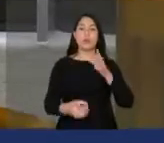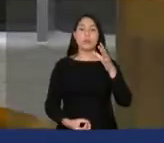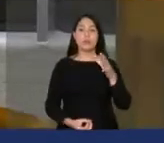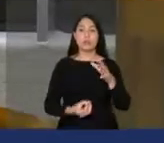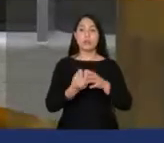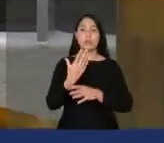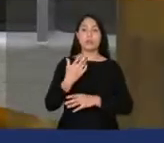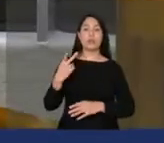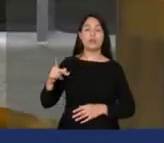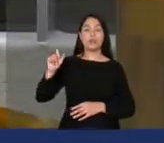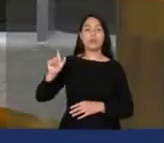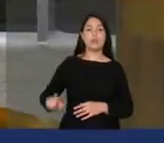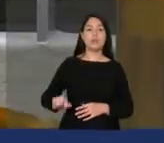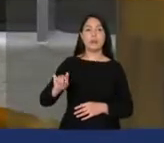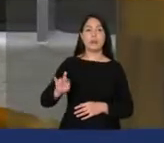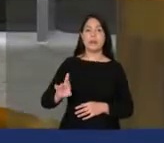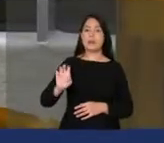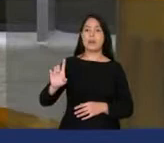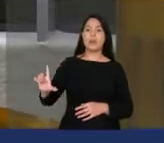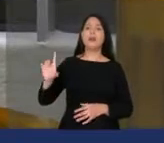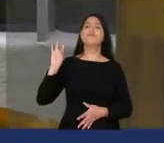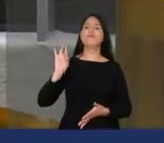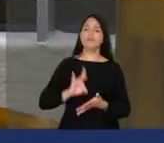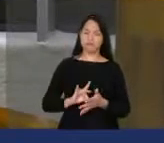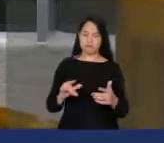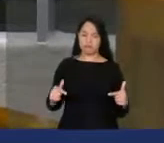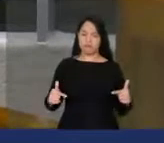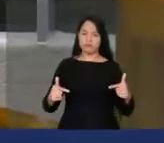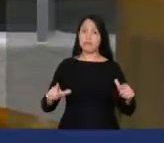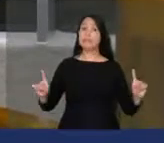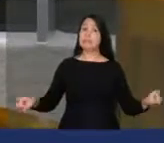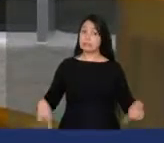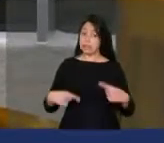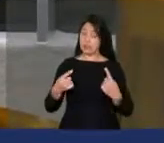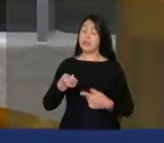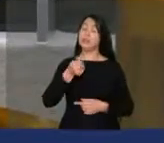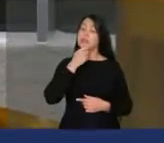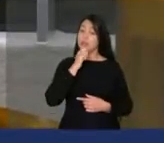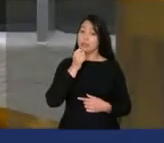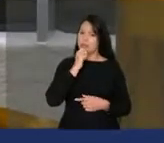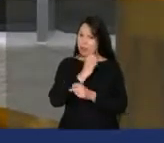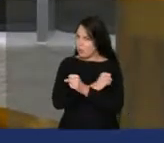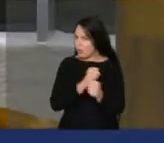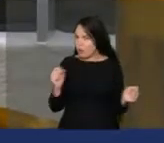uma realidade. Os desafios são grandes, mas não são impossíveis.